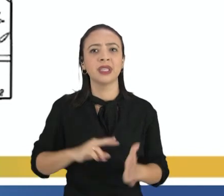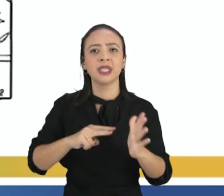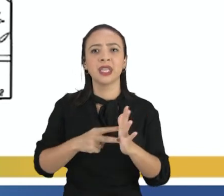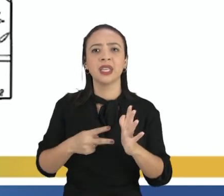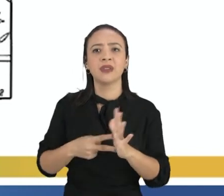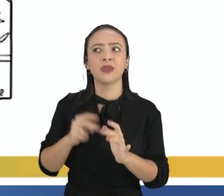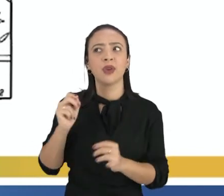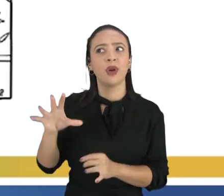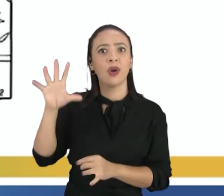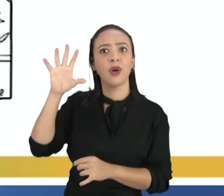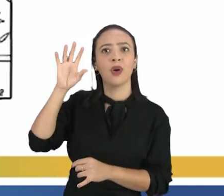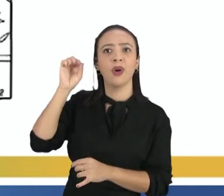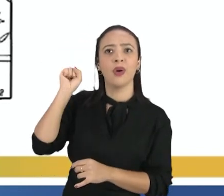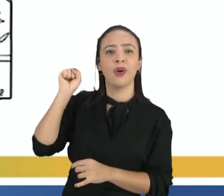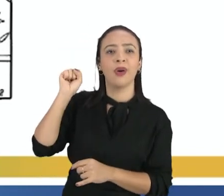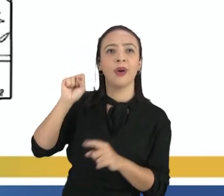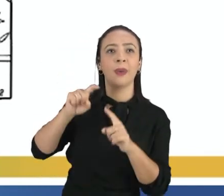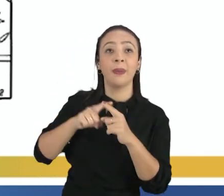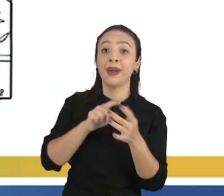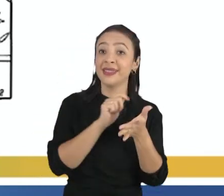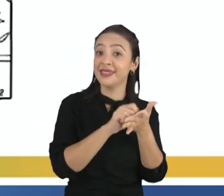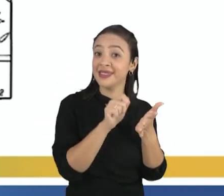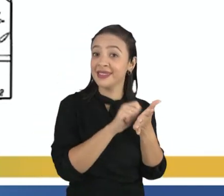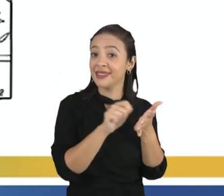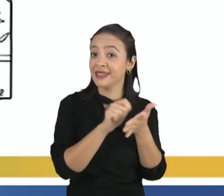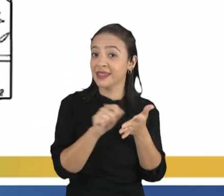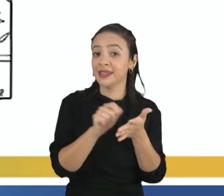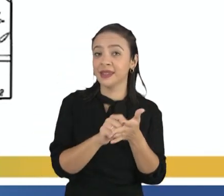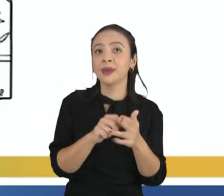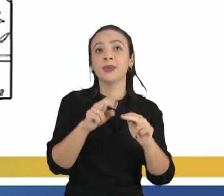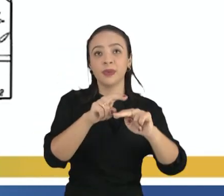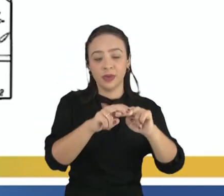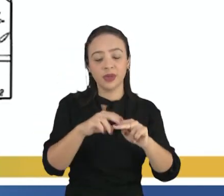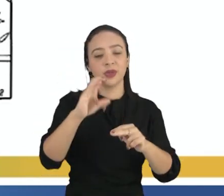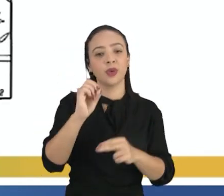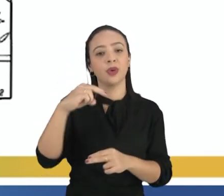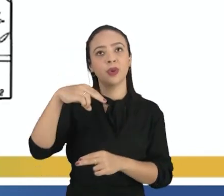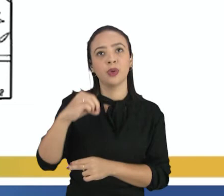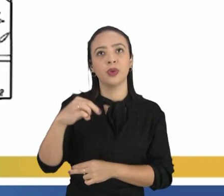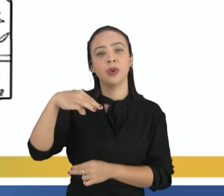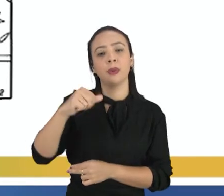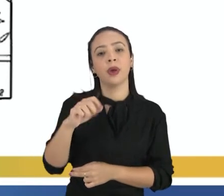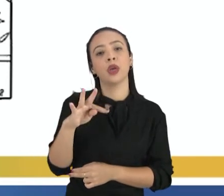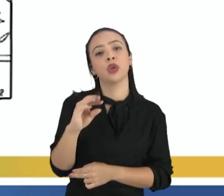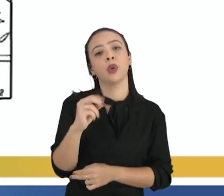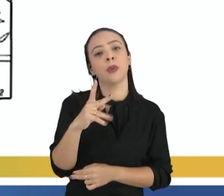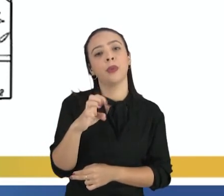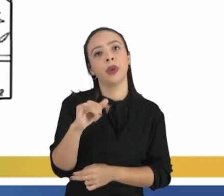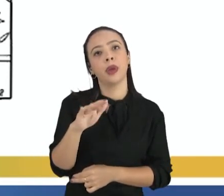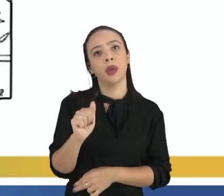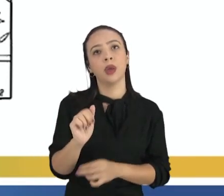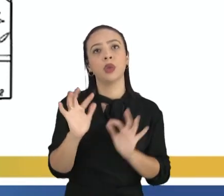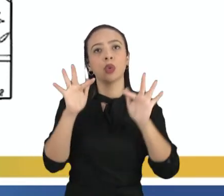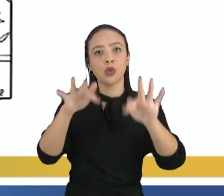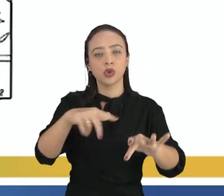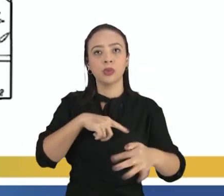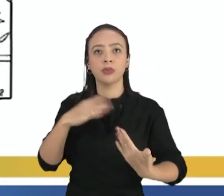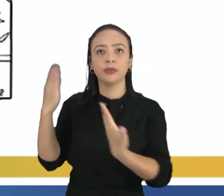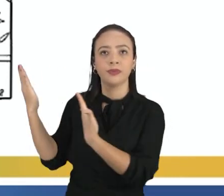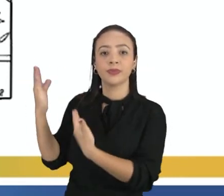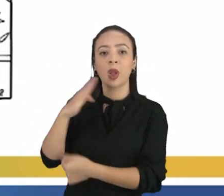mas que estão em formato de escrita. Então são onomatopeias. No último quadrinho vocês veem